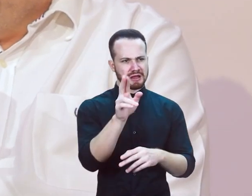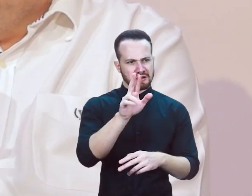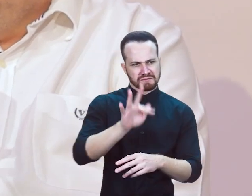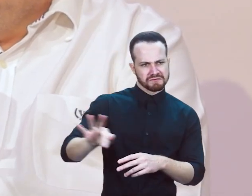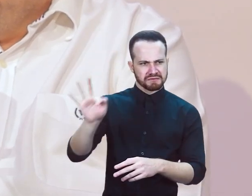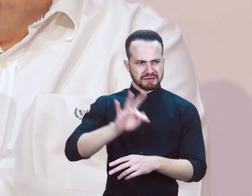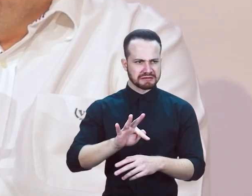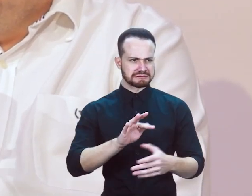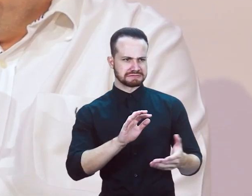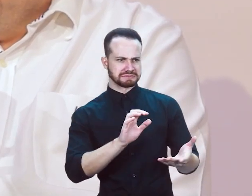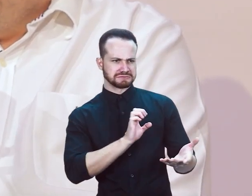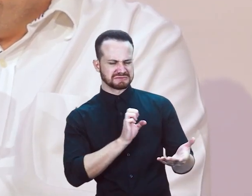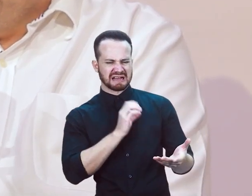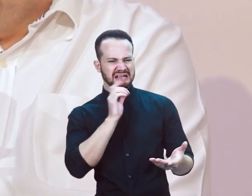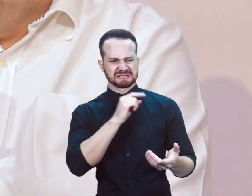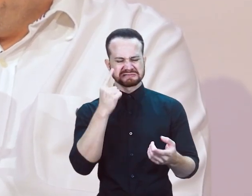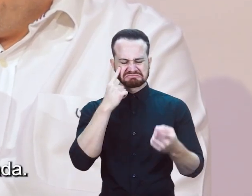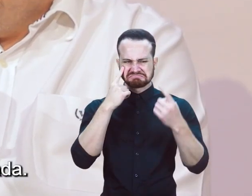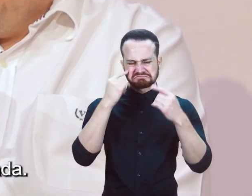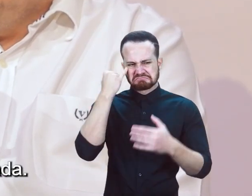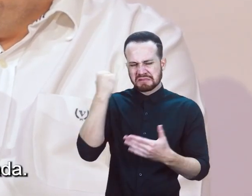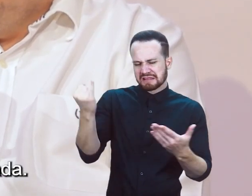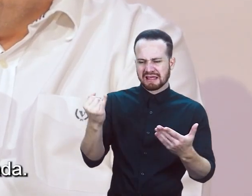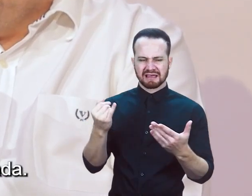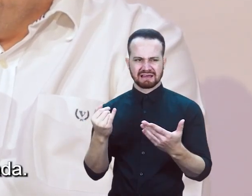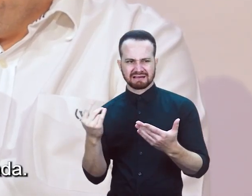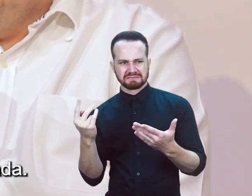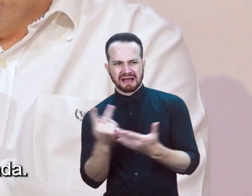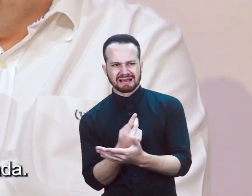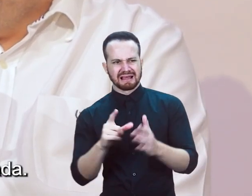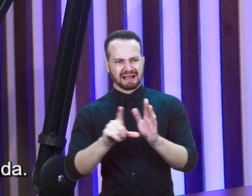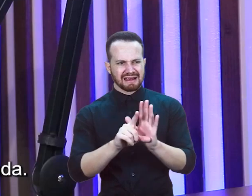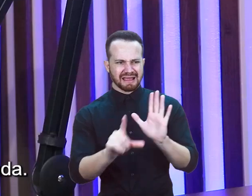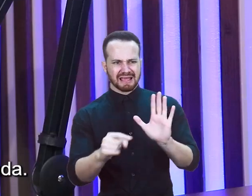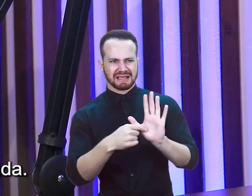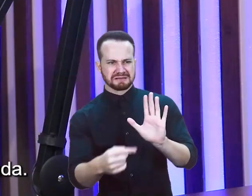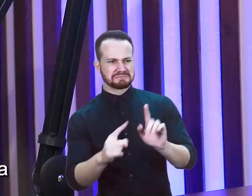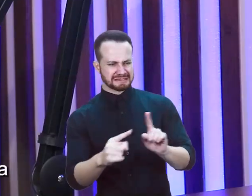isso tudo foi um engodo, um faz de conta, na prática não resultou em nada?